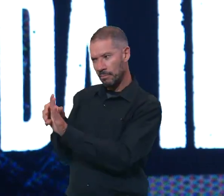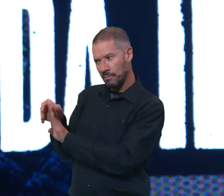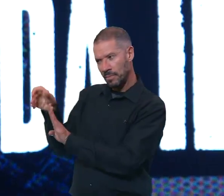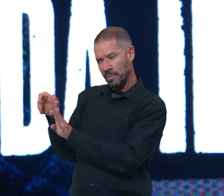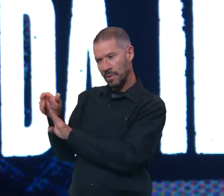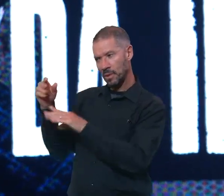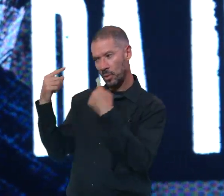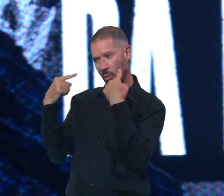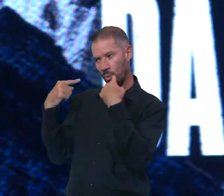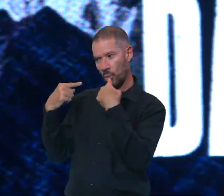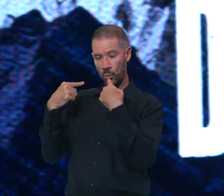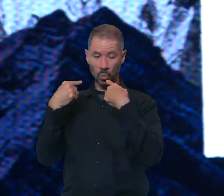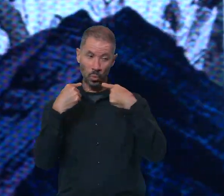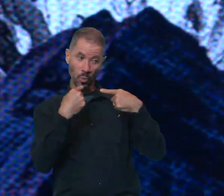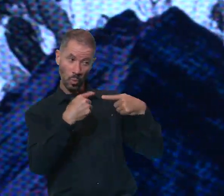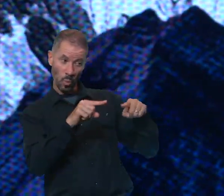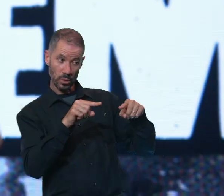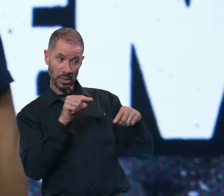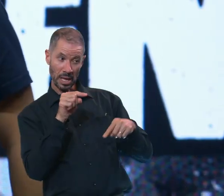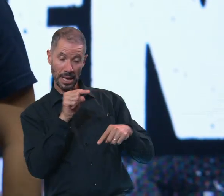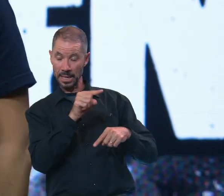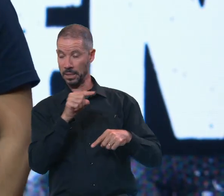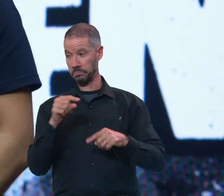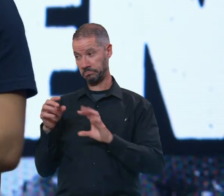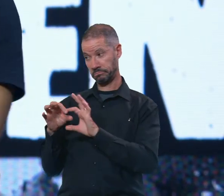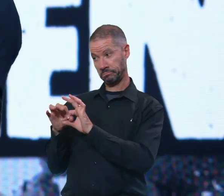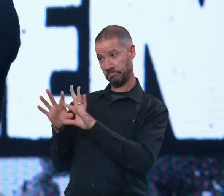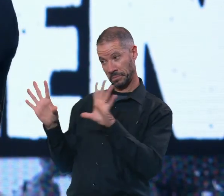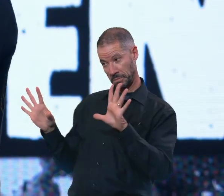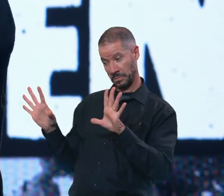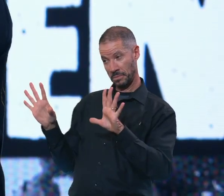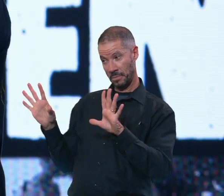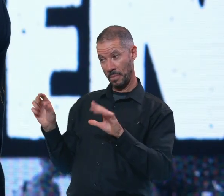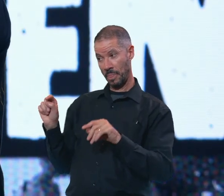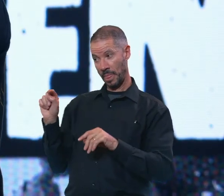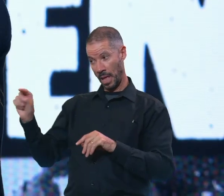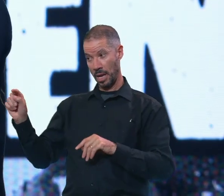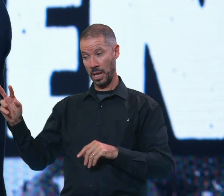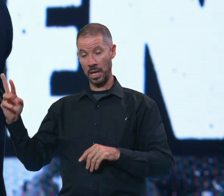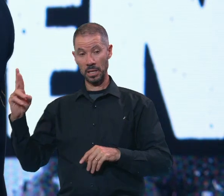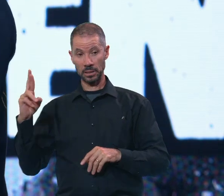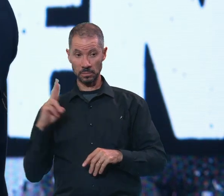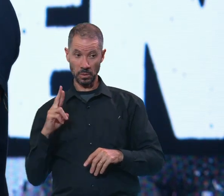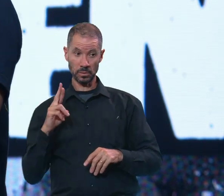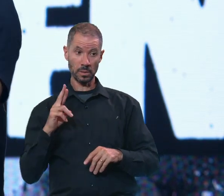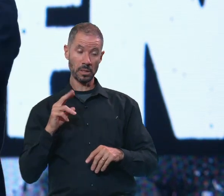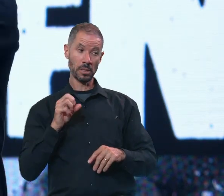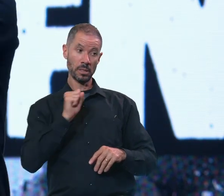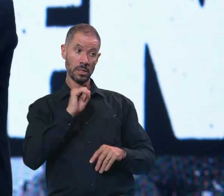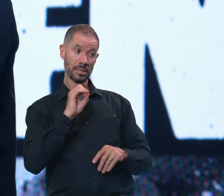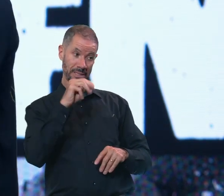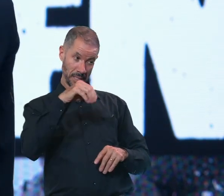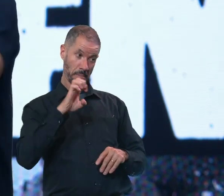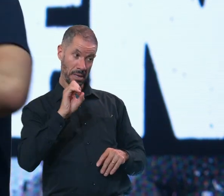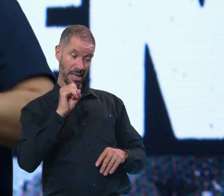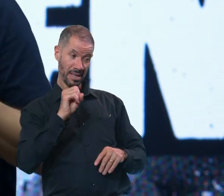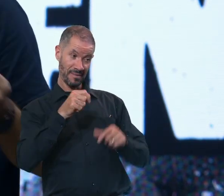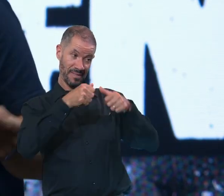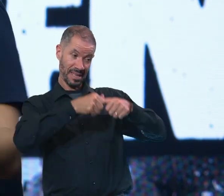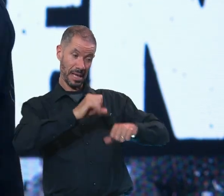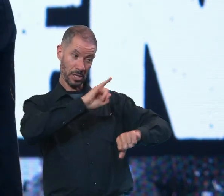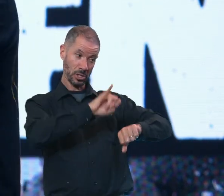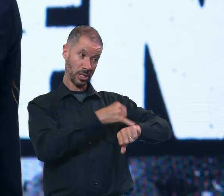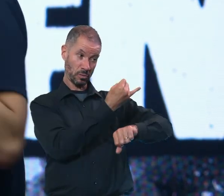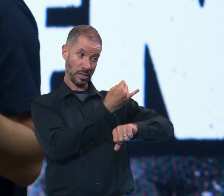ele, mas fica ao teu critério. E ele dá a resposta. Salomão vai dizer, Simei, se você ficar em Jerusalém e